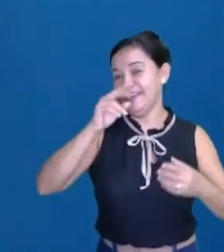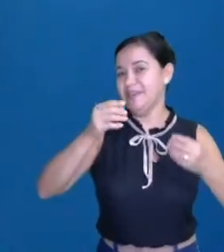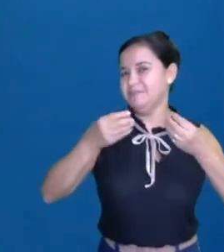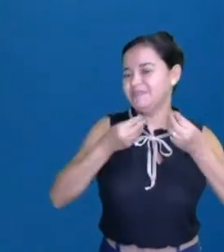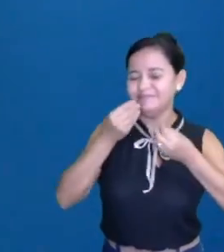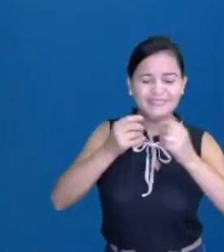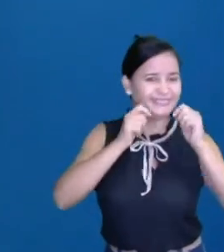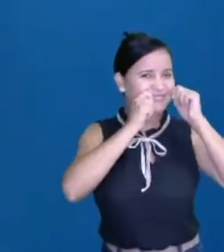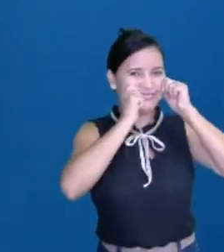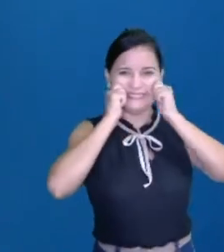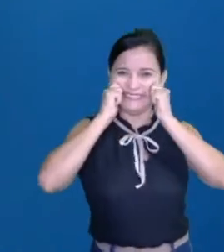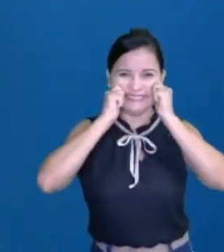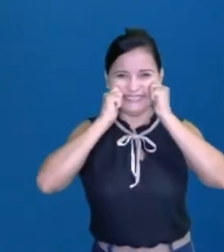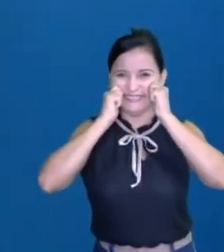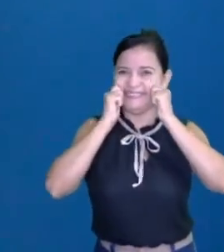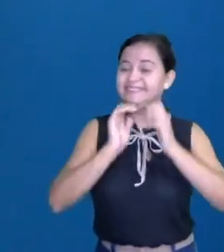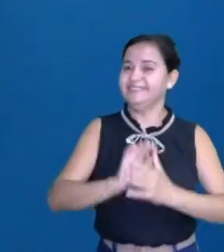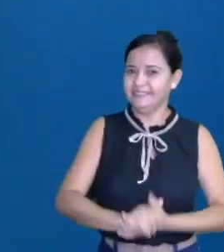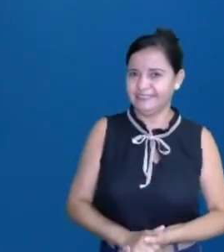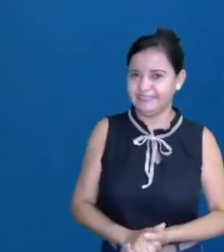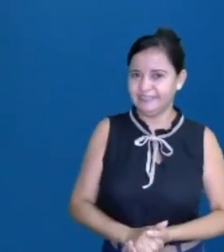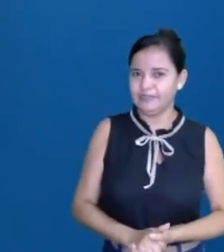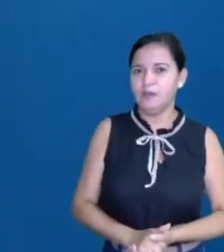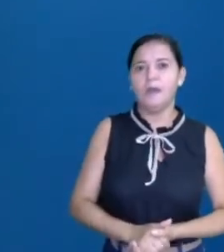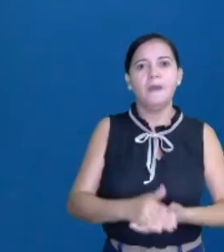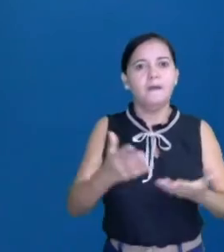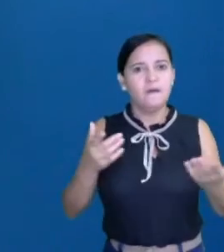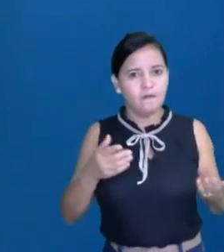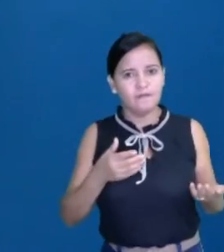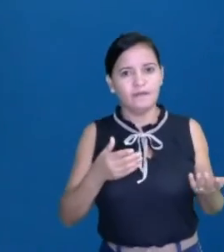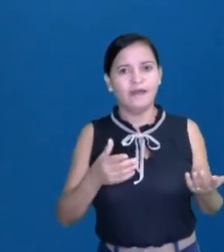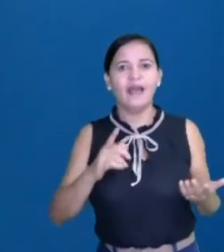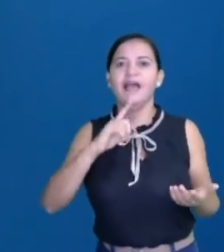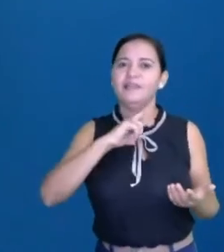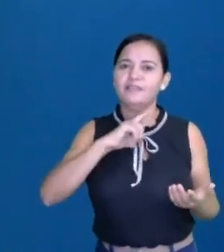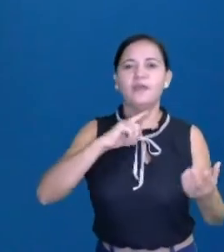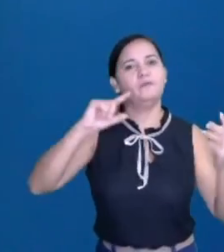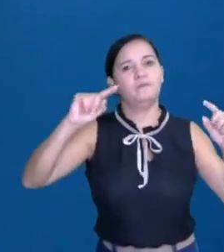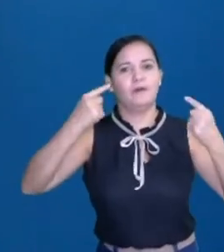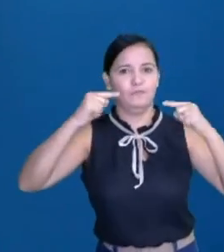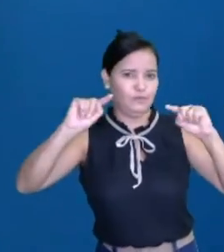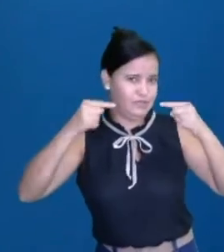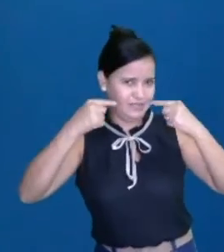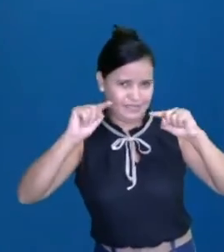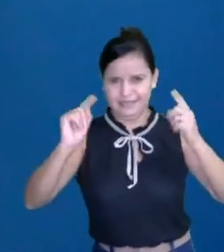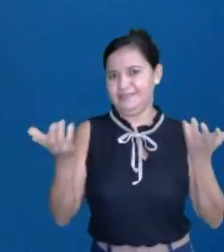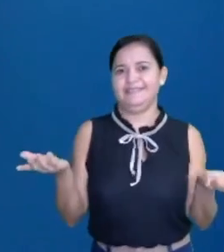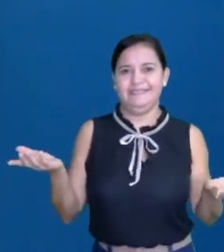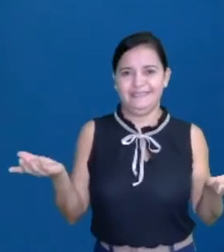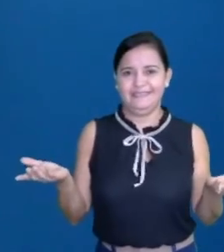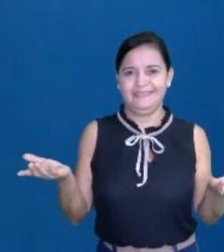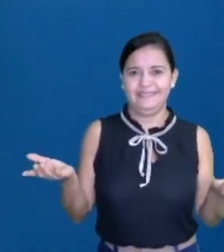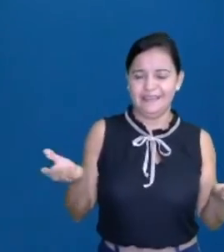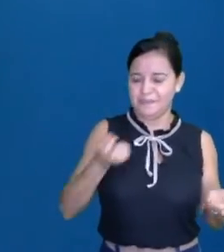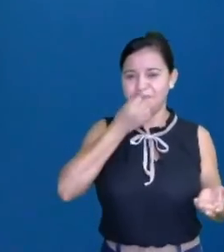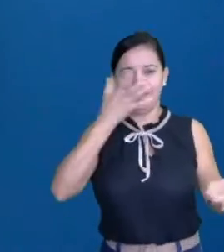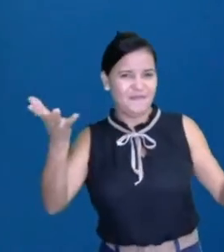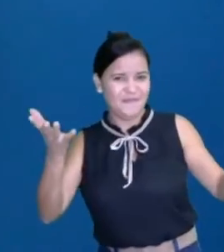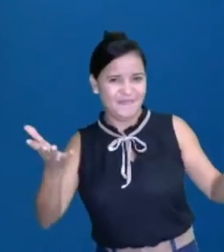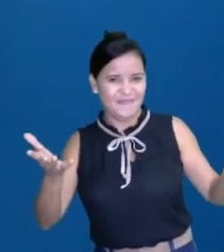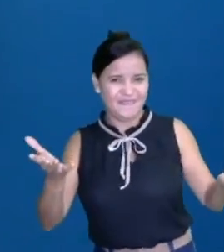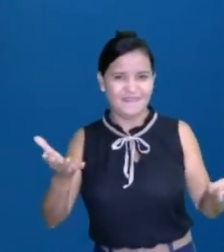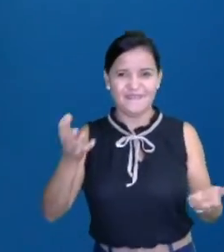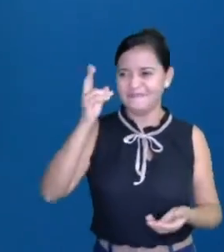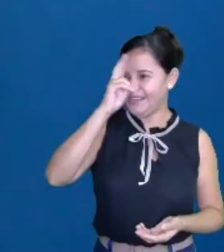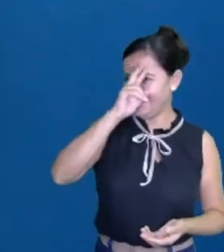que mais uma vez eu vou aqui insistir. É um momento que deveria ter uma musiquinha, mas a produção não quer fazer isso, né? Aquele momento fofo,